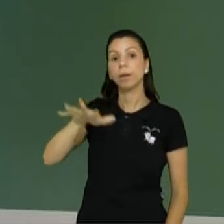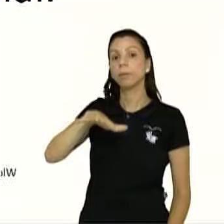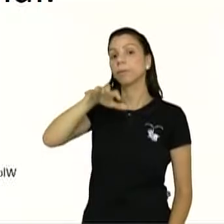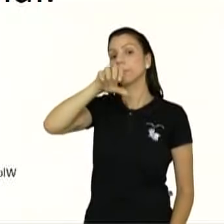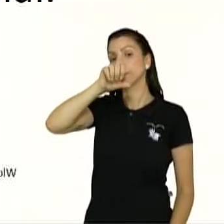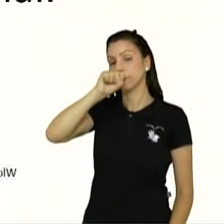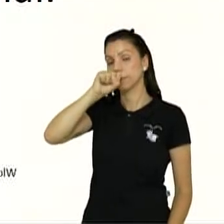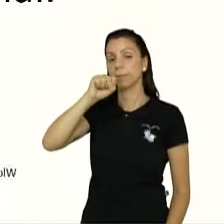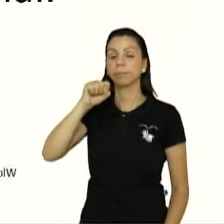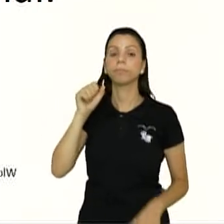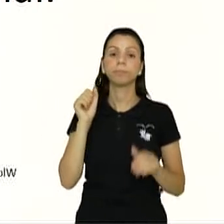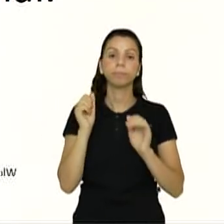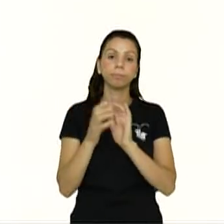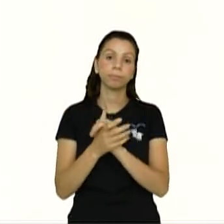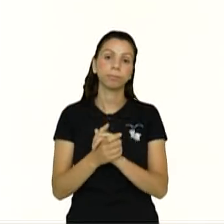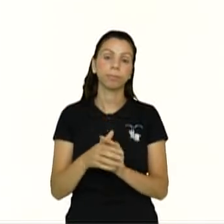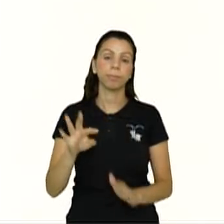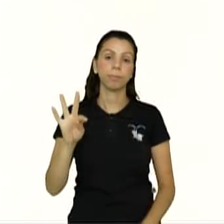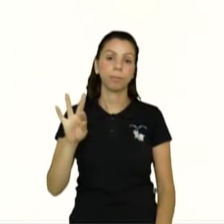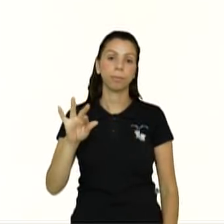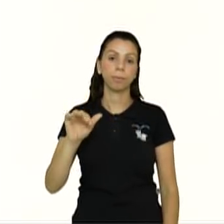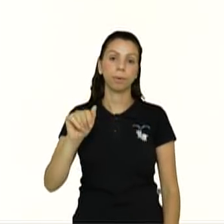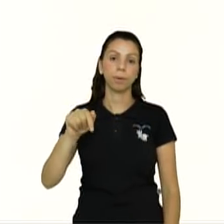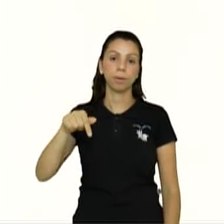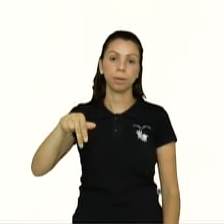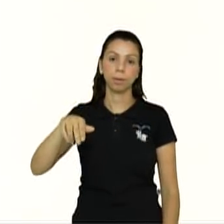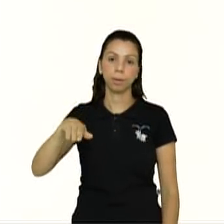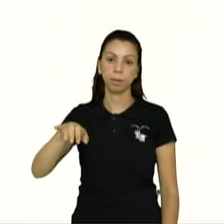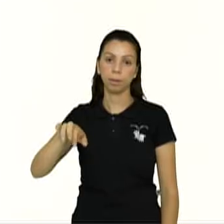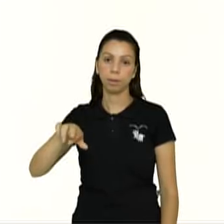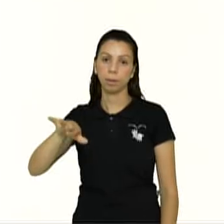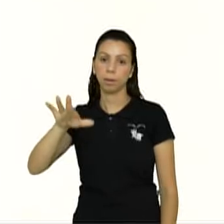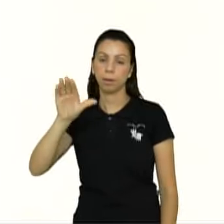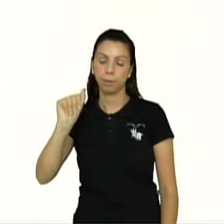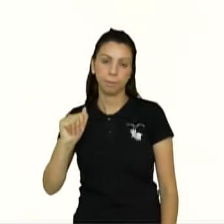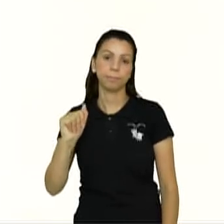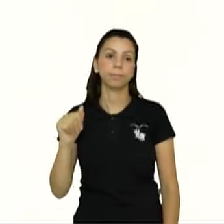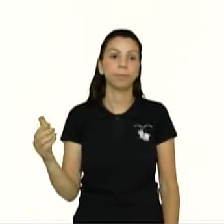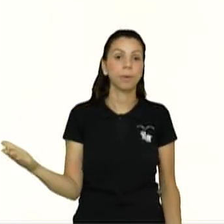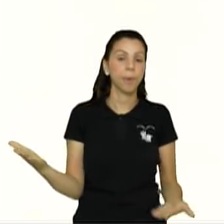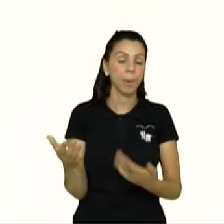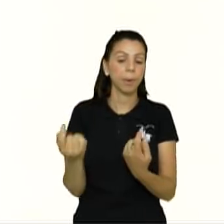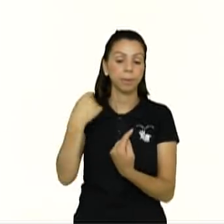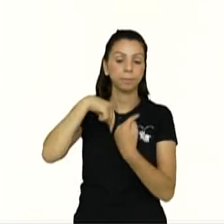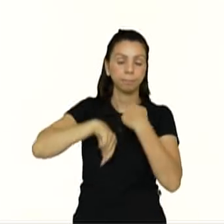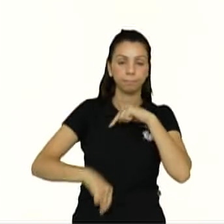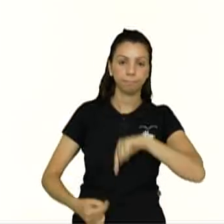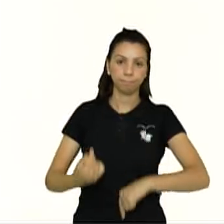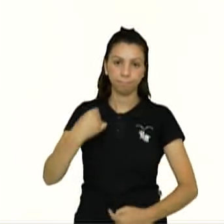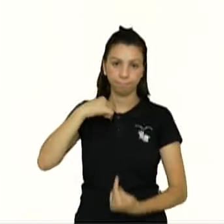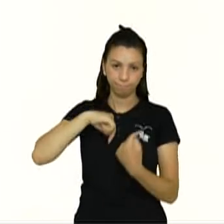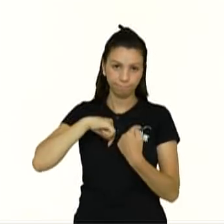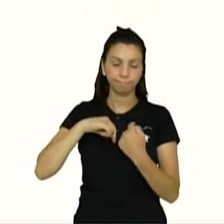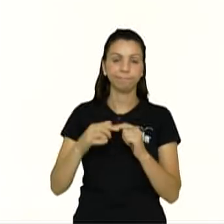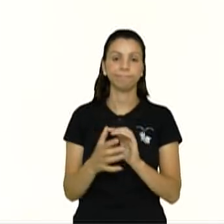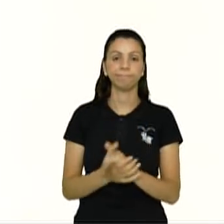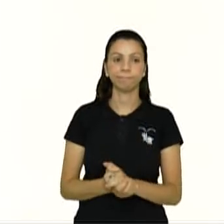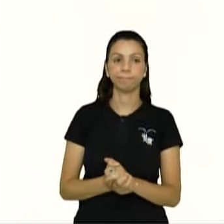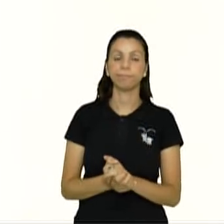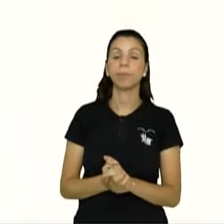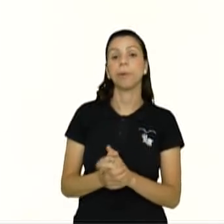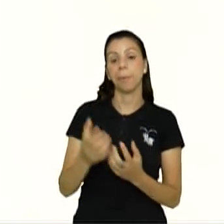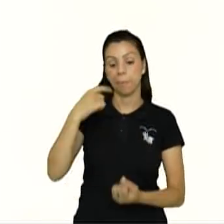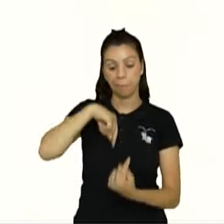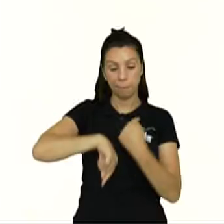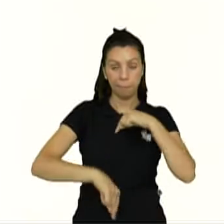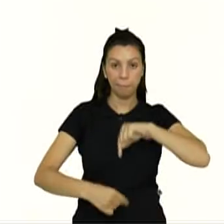respiração por traqueia. Continuando, vamos falar da circulação desses animais. É uma circulação